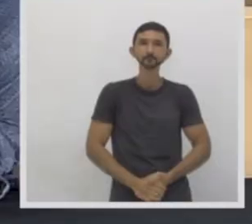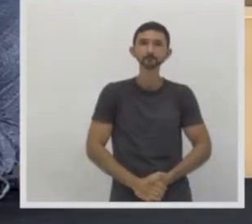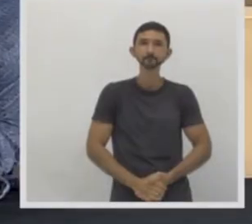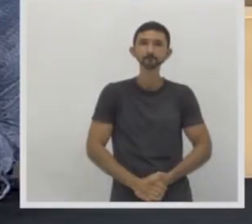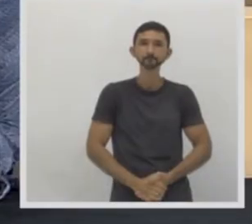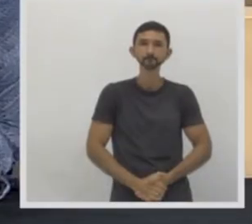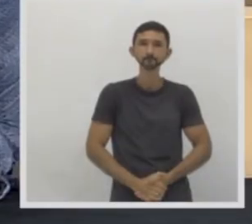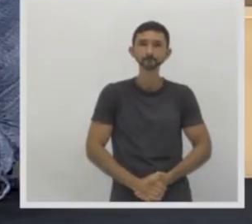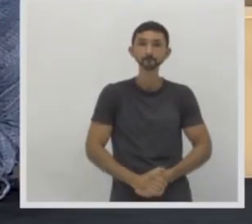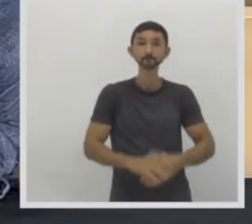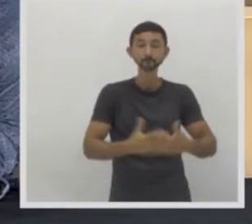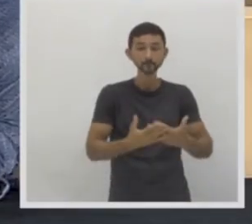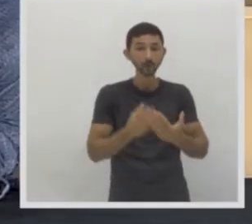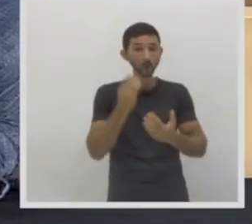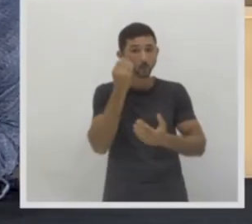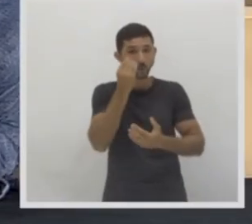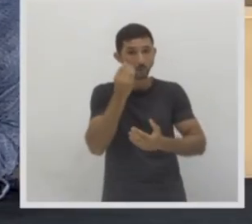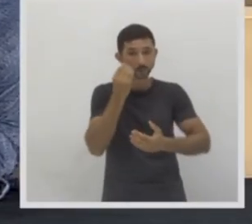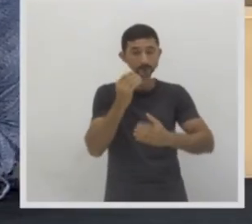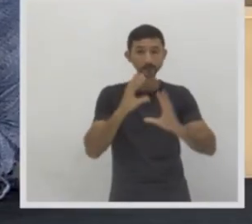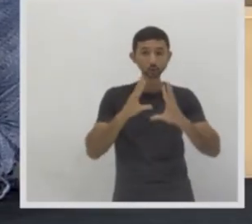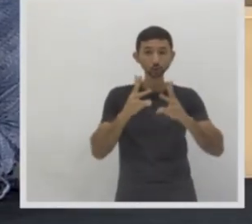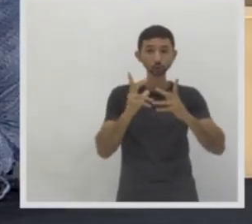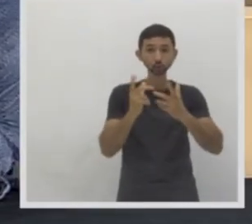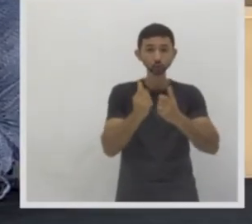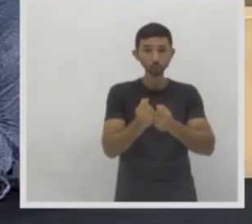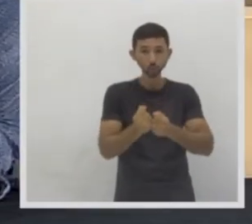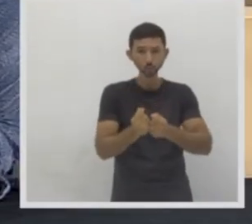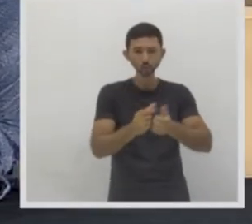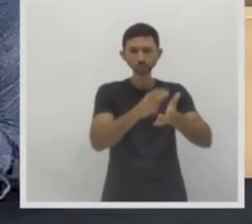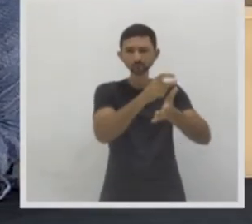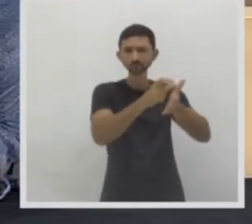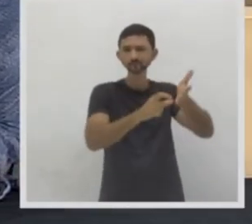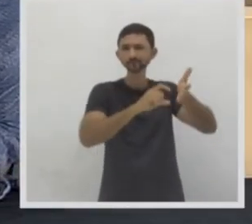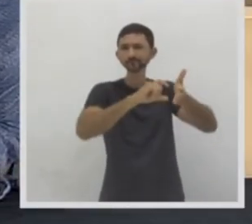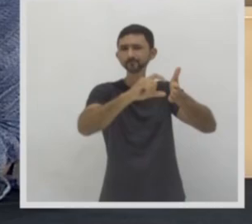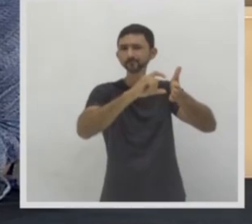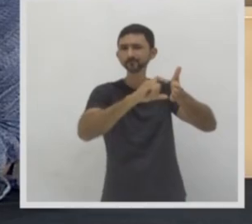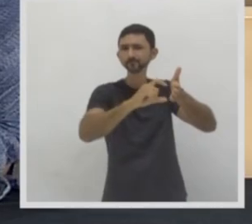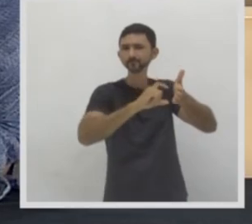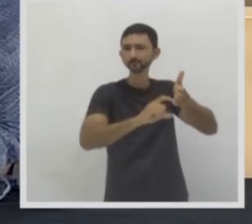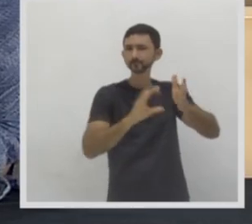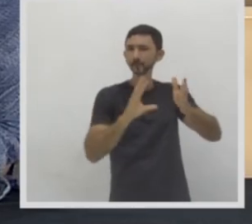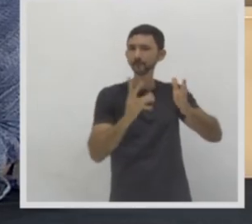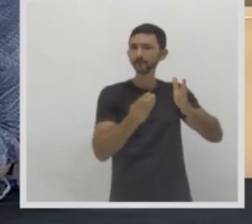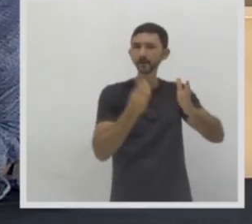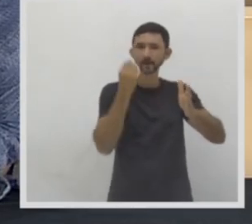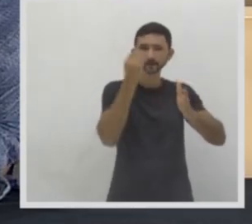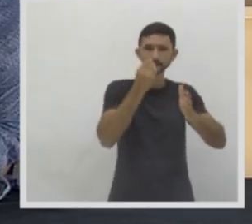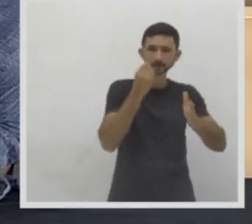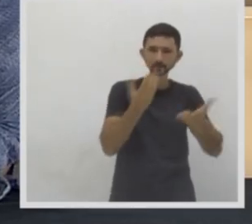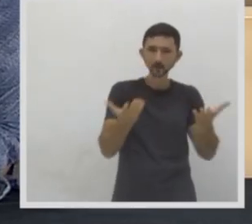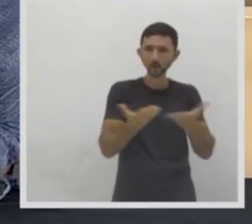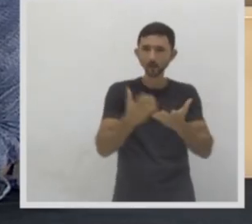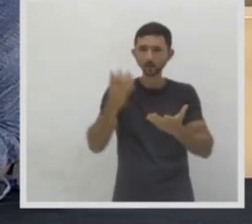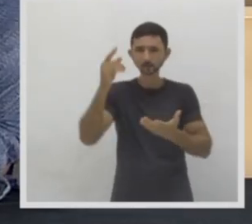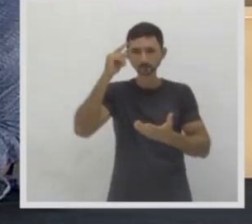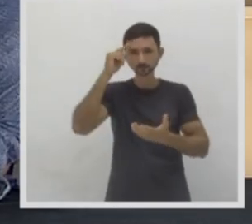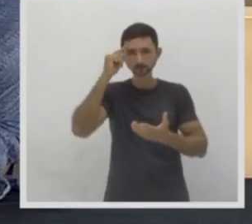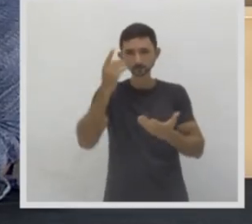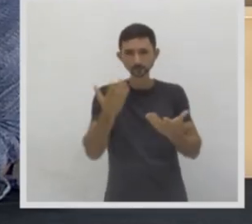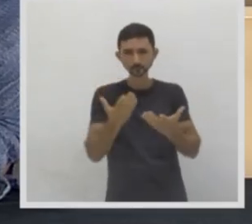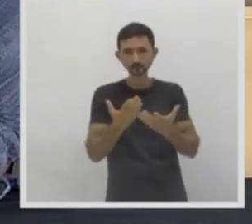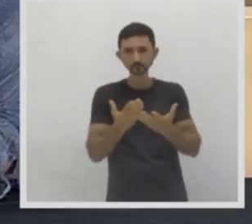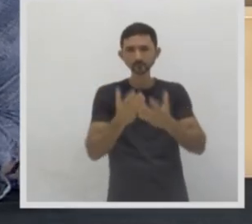Nós analisamos todas essas questões. Foram várias questões analisadas no dia de hoje. Foi